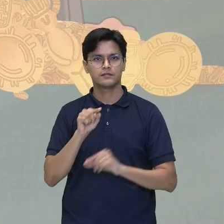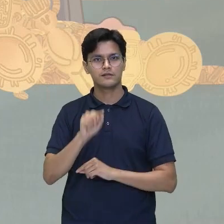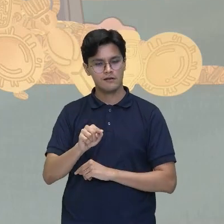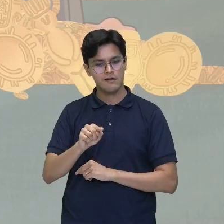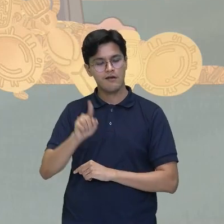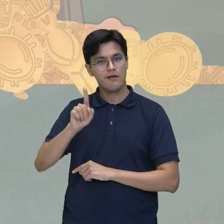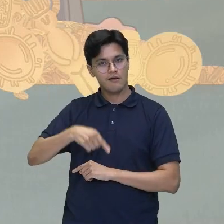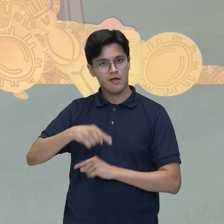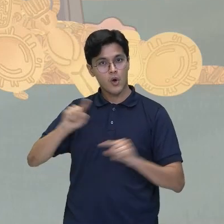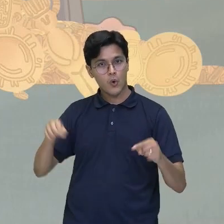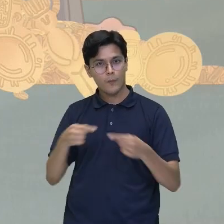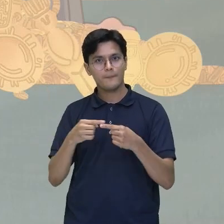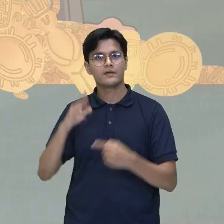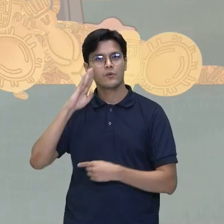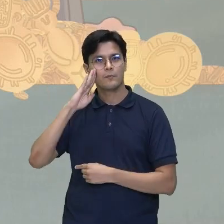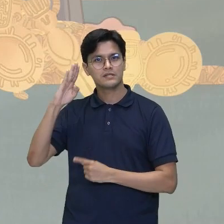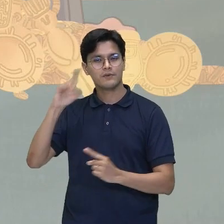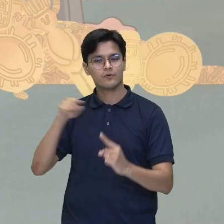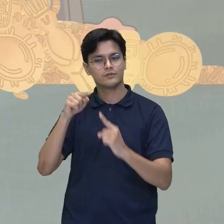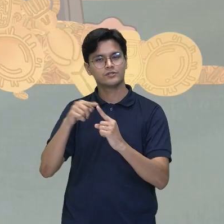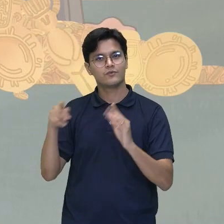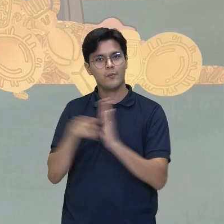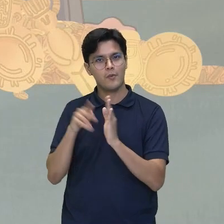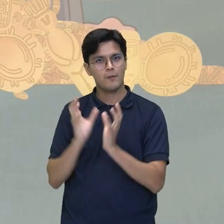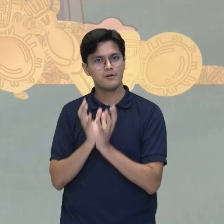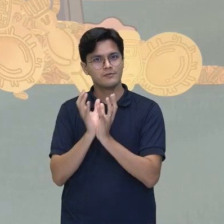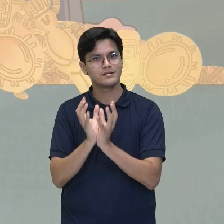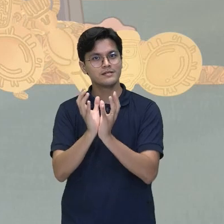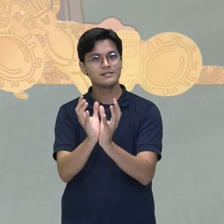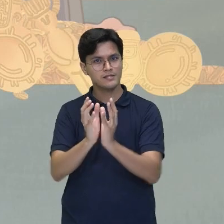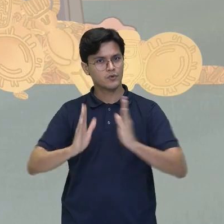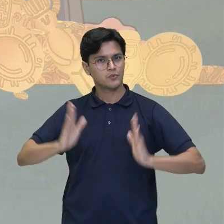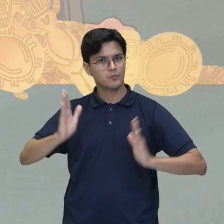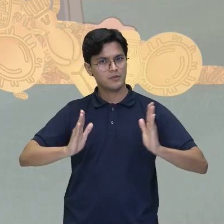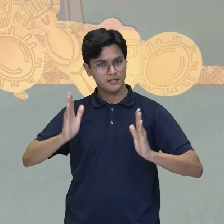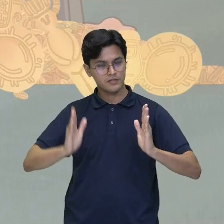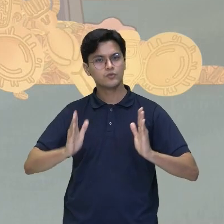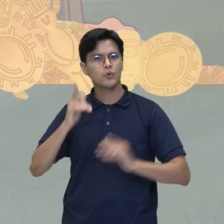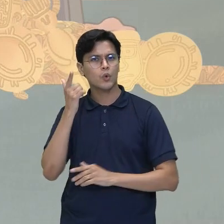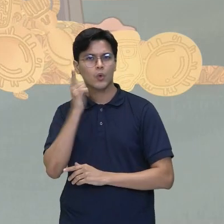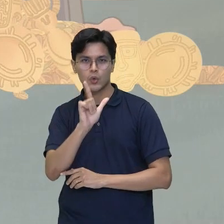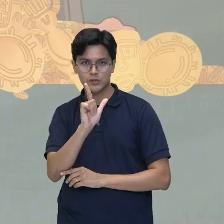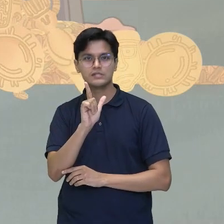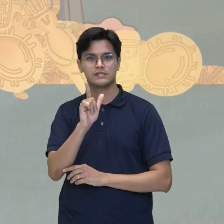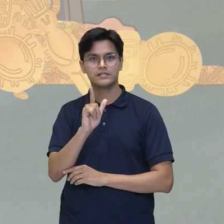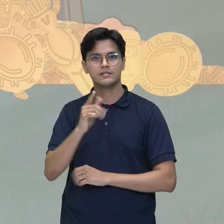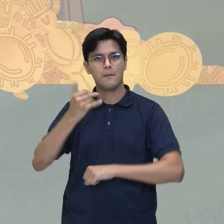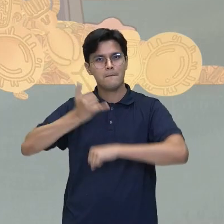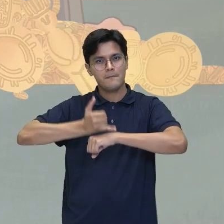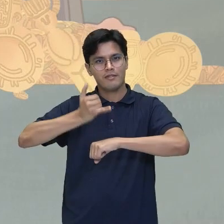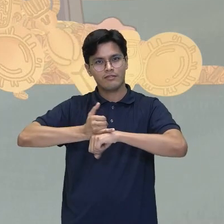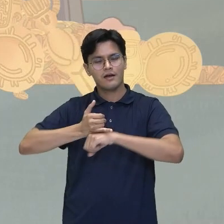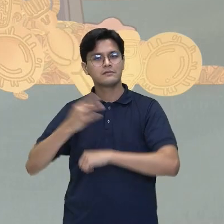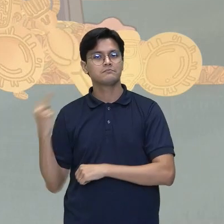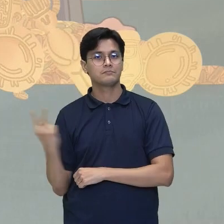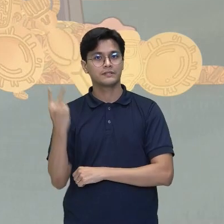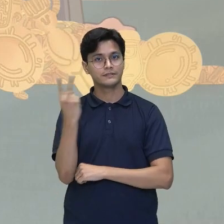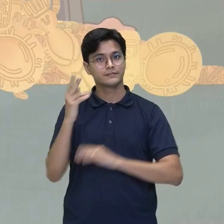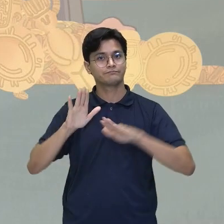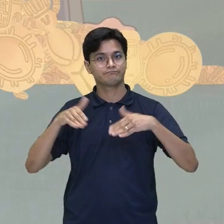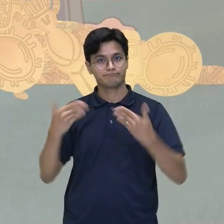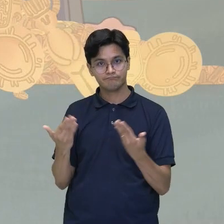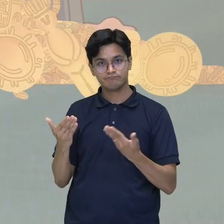principais objetivos das expedições daquele momento era obter metais preciosos. Então